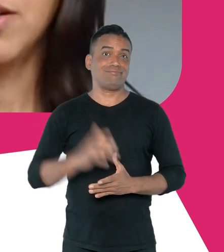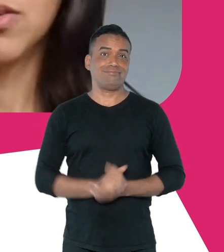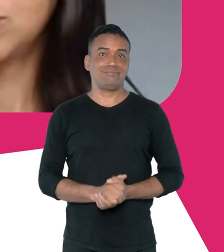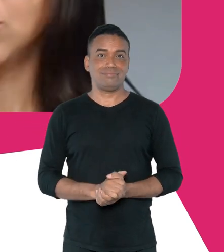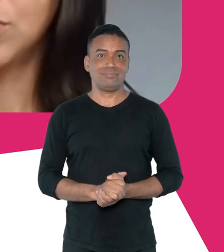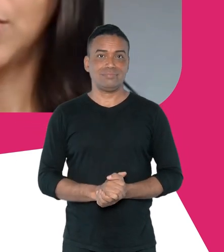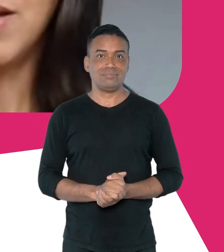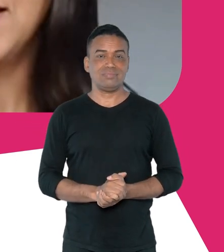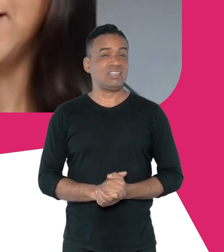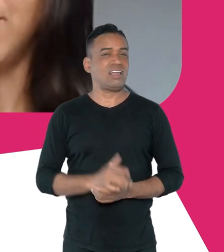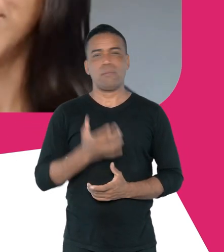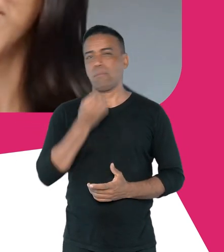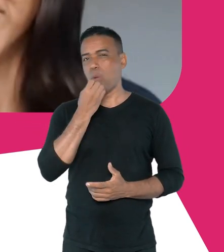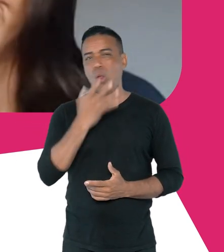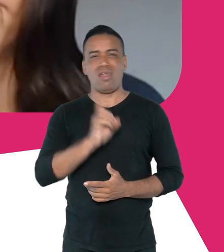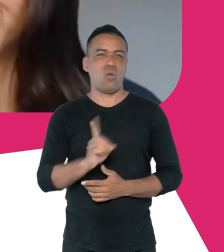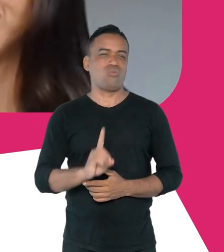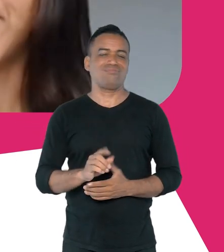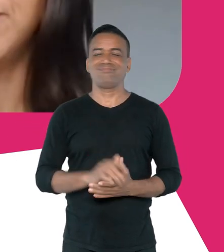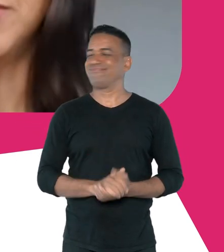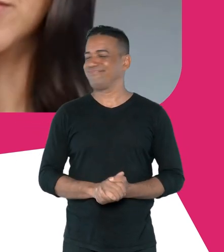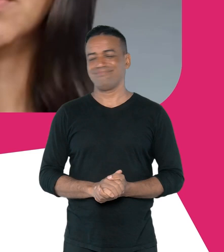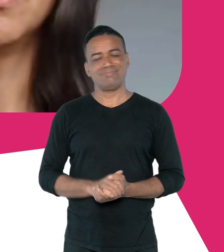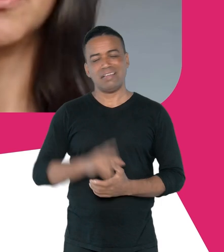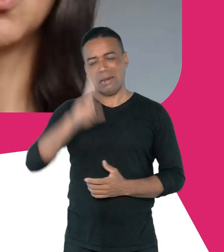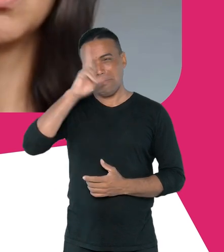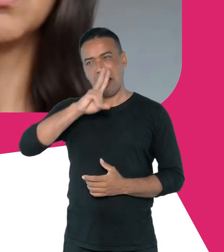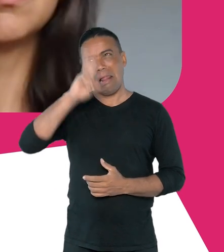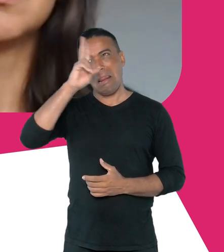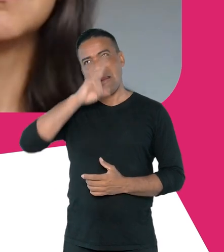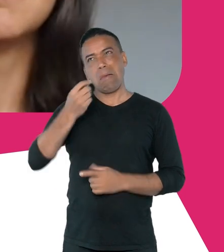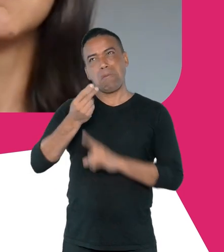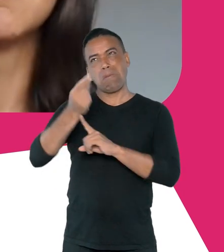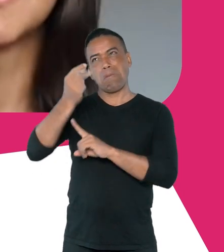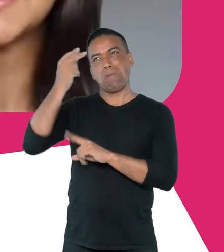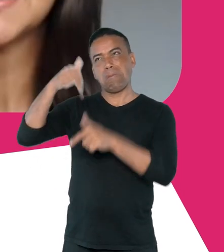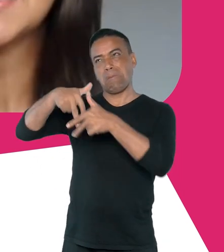E não é gostoso, não é legal, sabe?